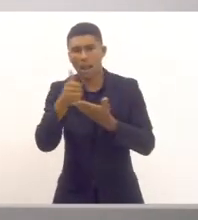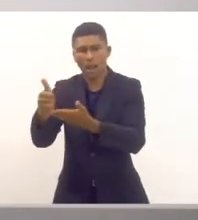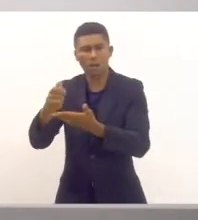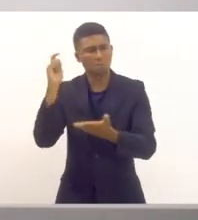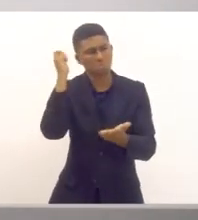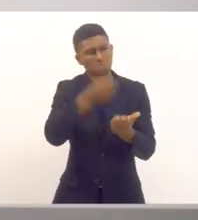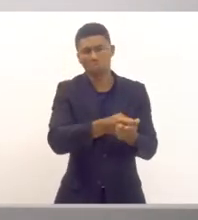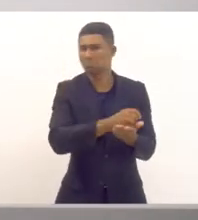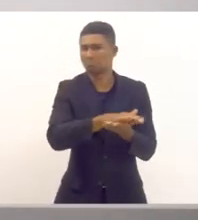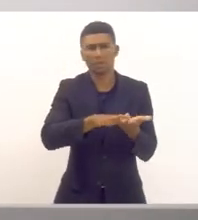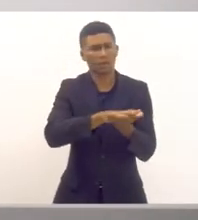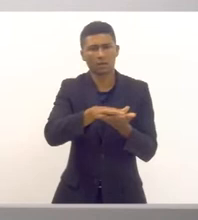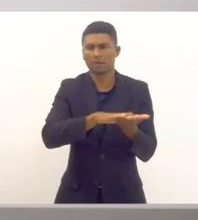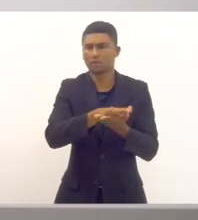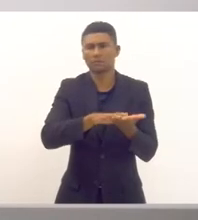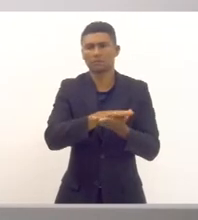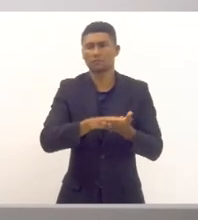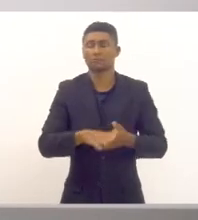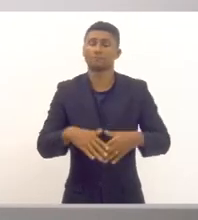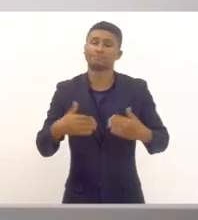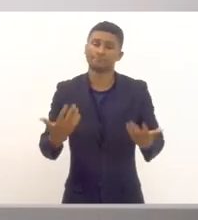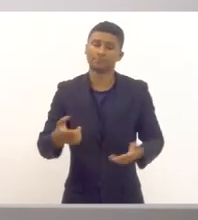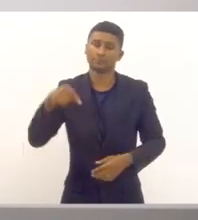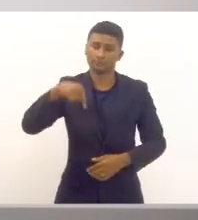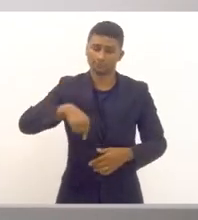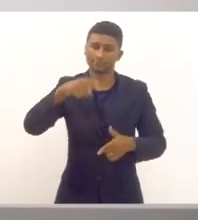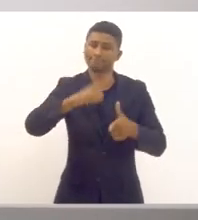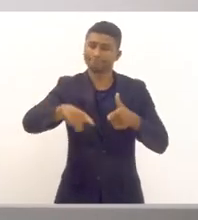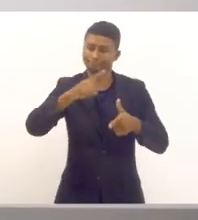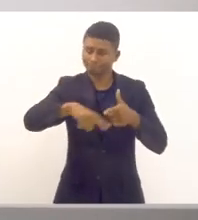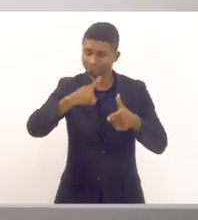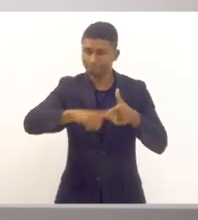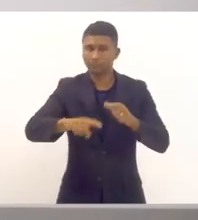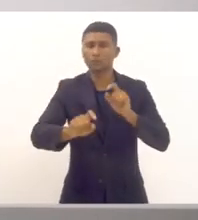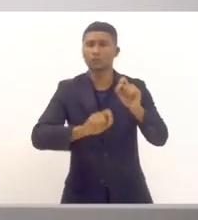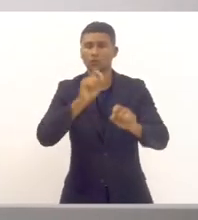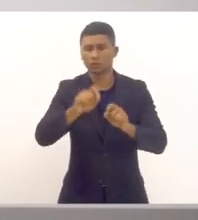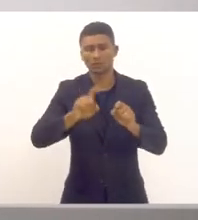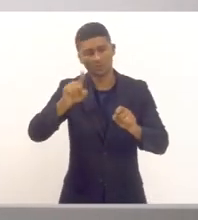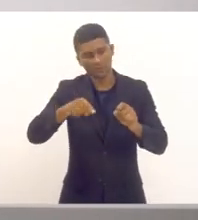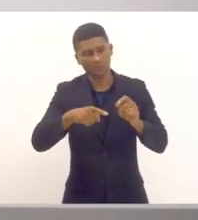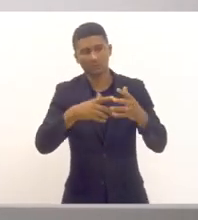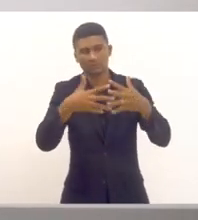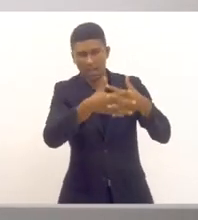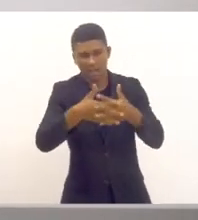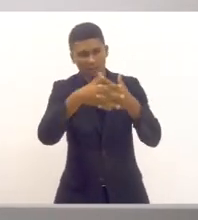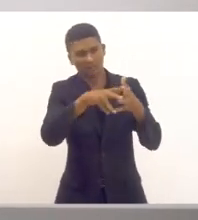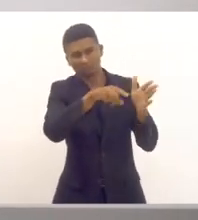Então, o nosso problema aqui, além de falar de vistoria,